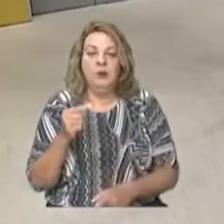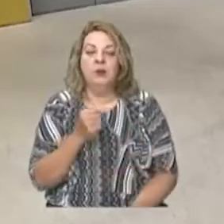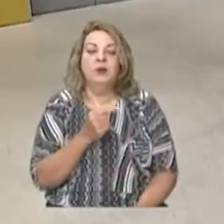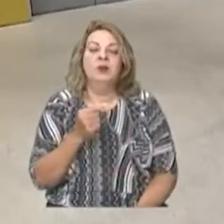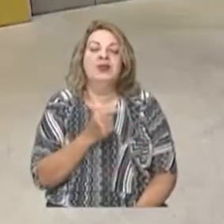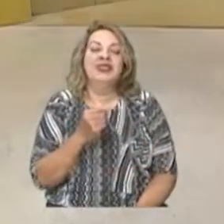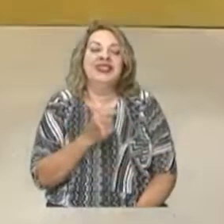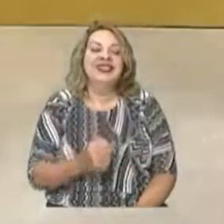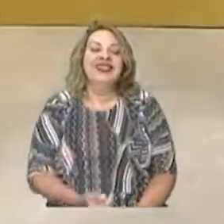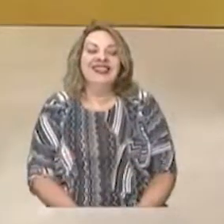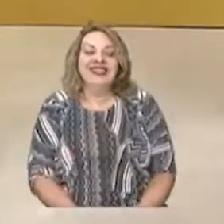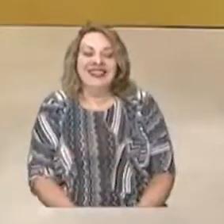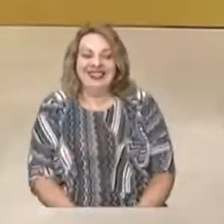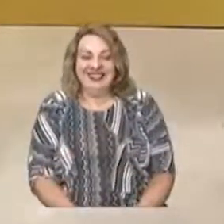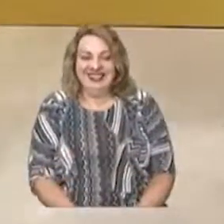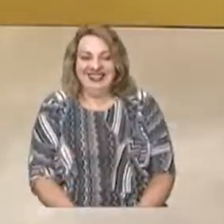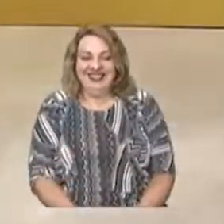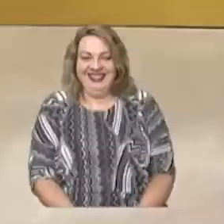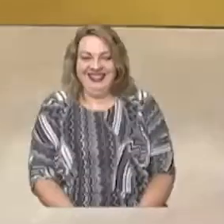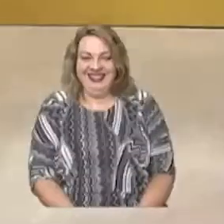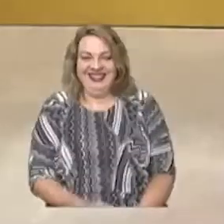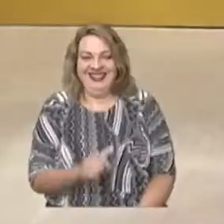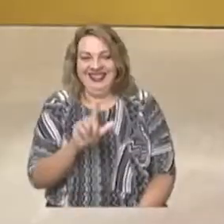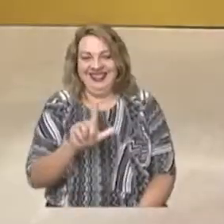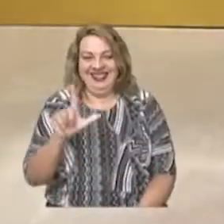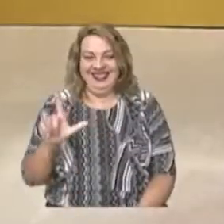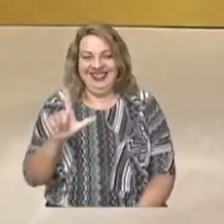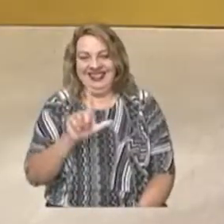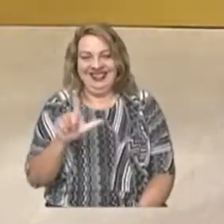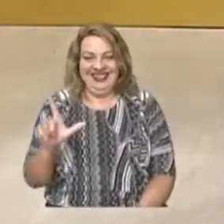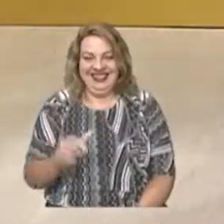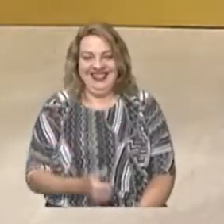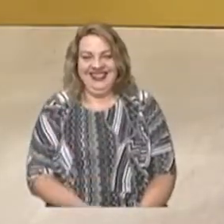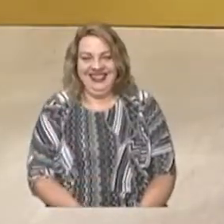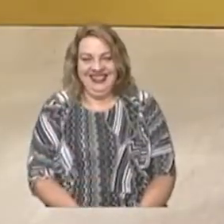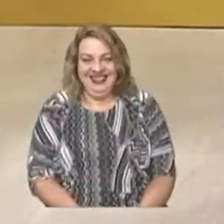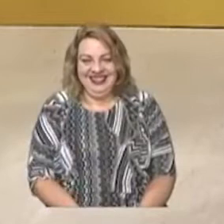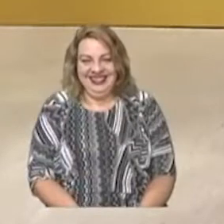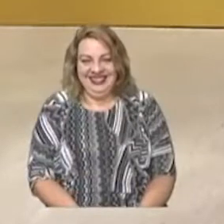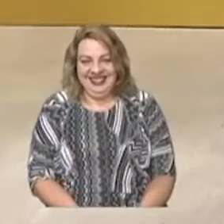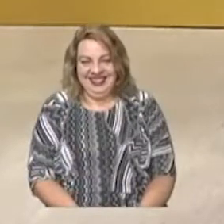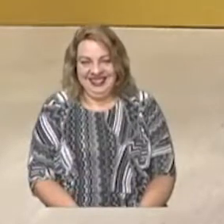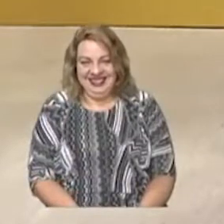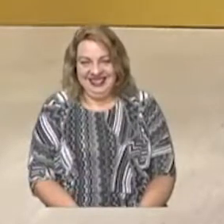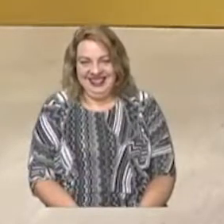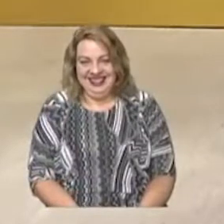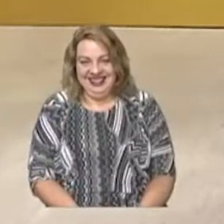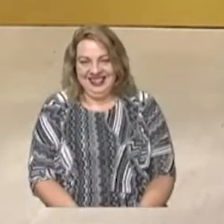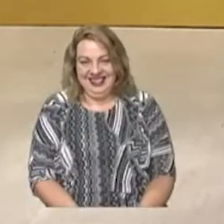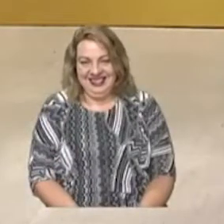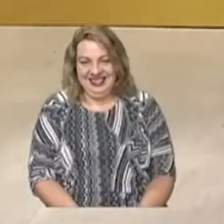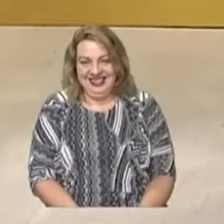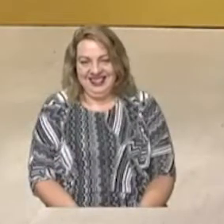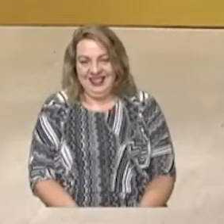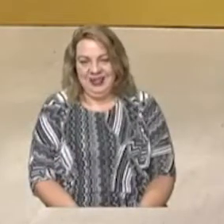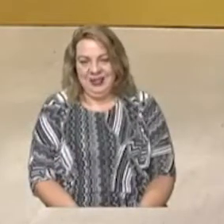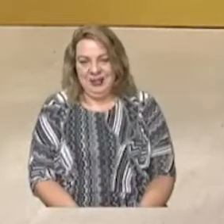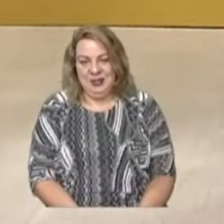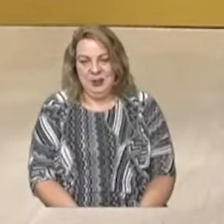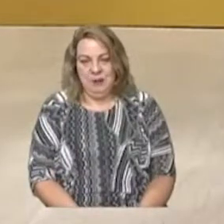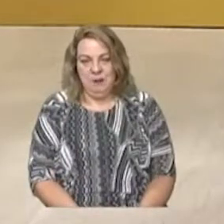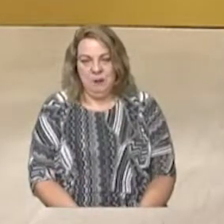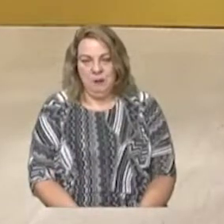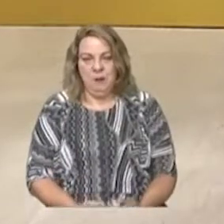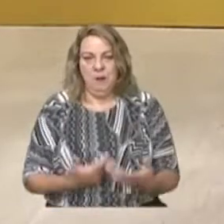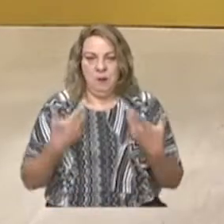Jaqueline Cruz, Jaqueline com 2 L's, coloca lá, J-A-Q-U-E-L-L, do jeito que tá escrito aí, I-N-E. E o